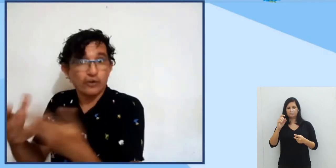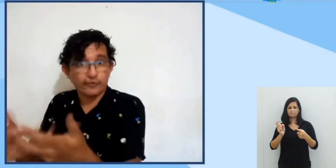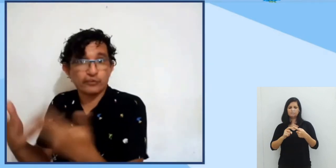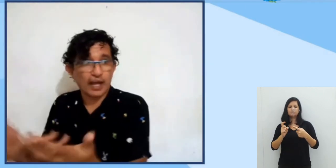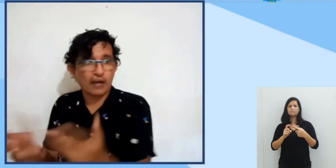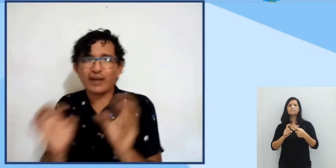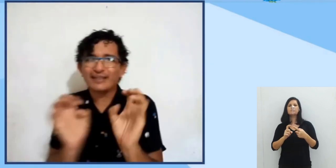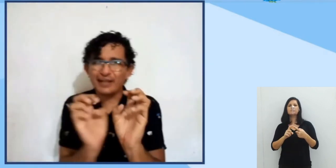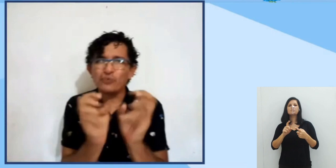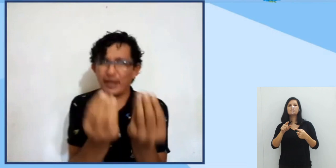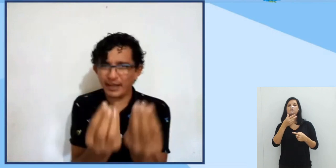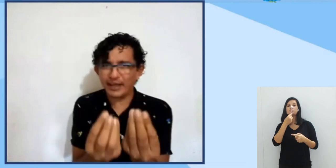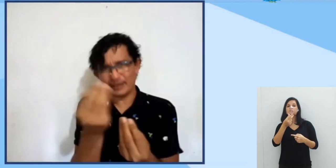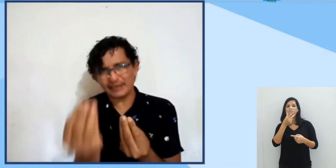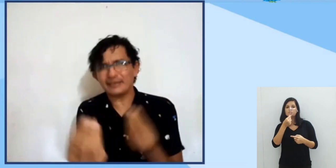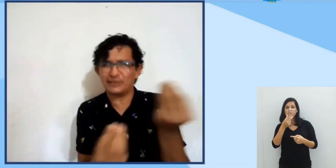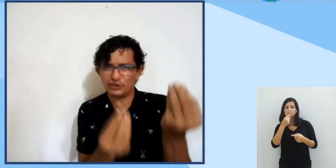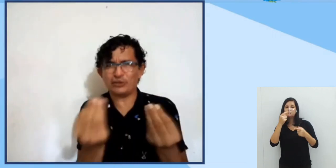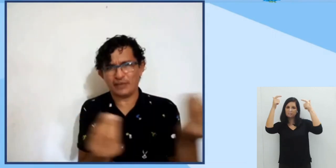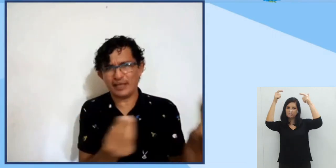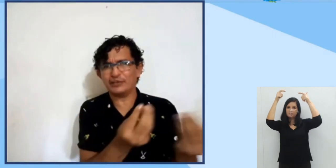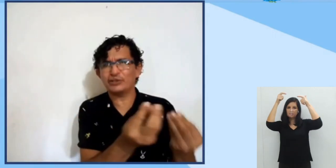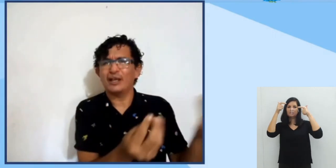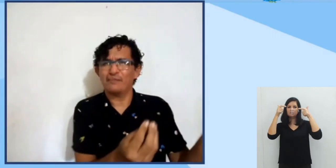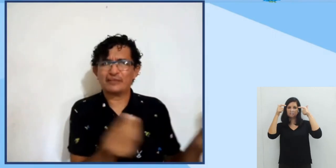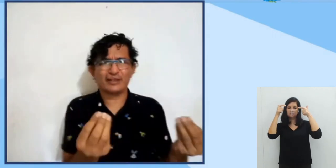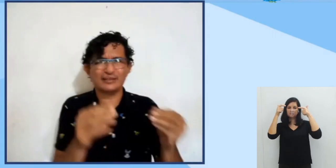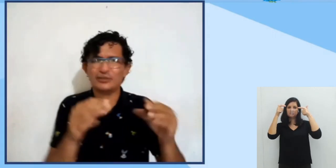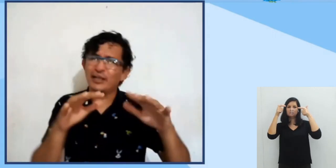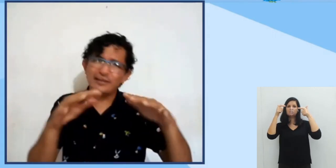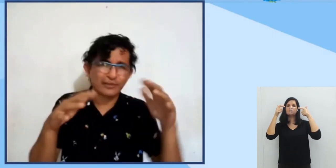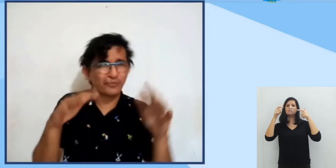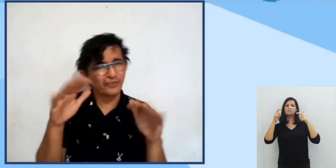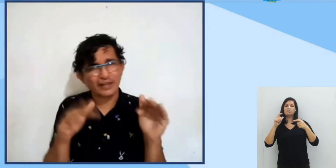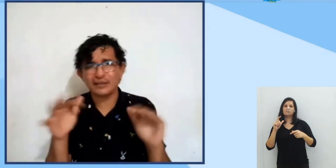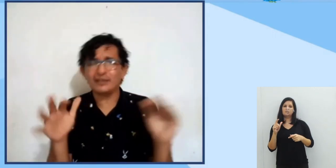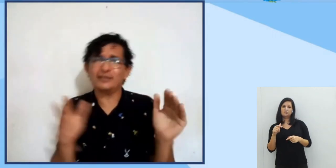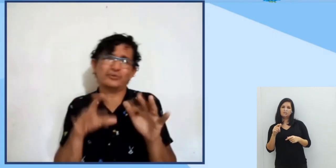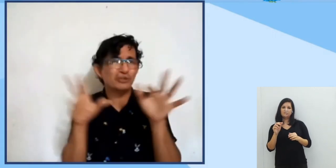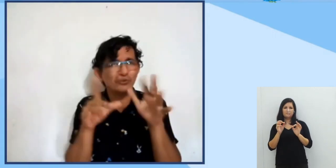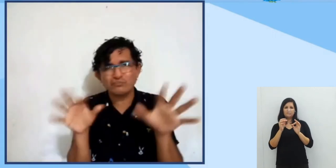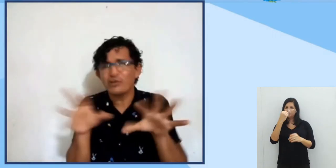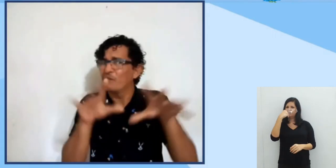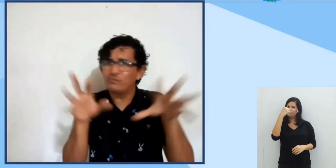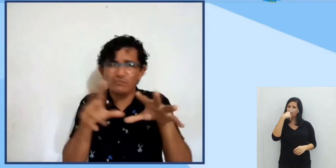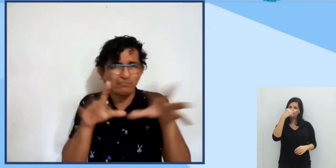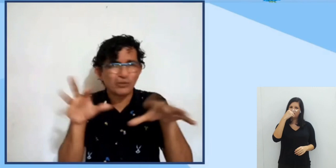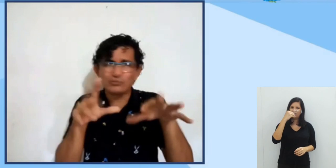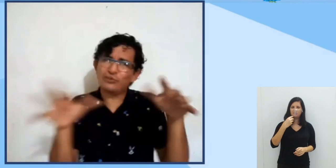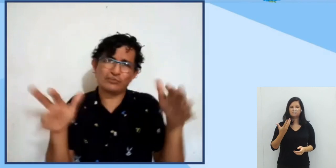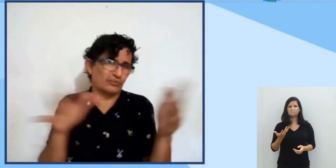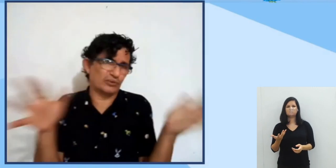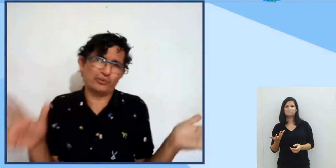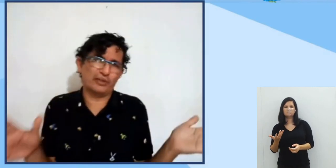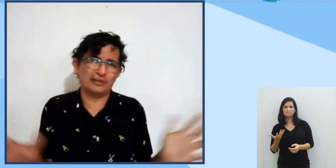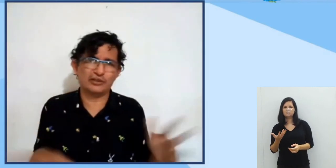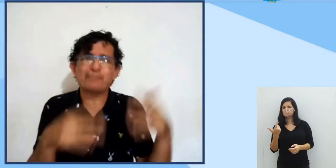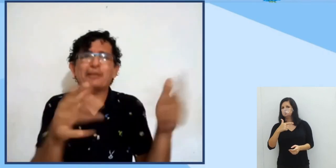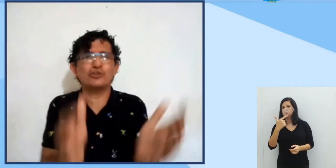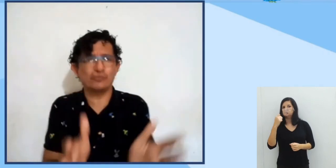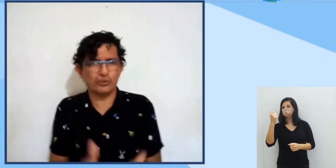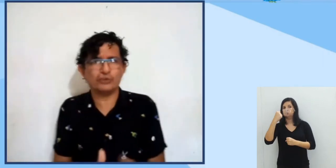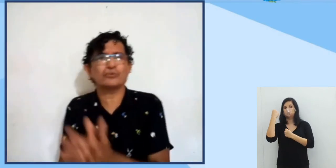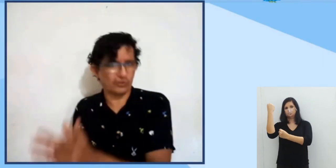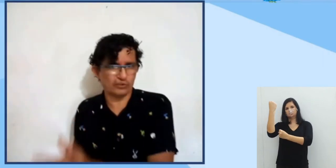um senhor feudal ou até um rei, que ainda existiam reis, mas só que esses reis eram fraquinhos, não tinham tantos